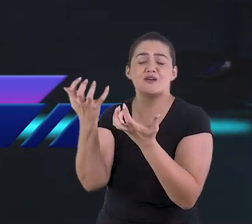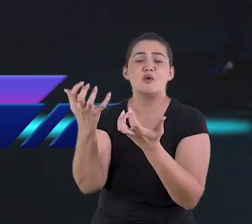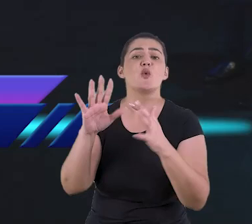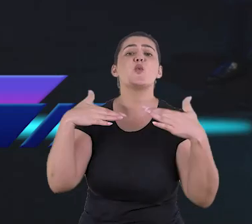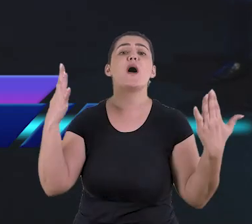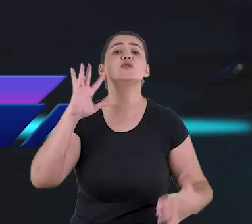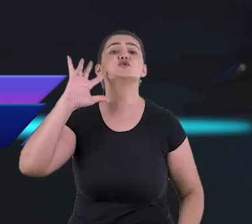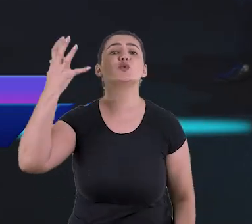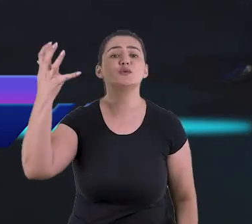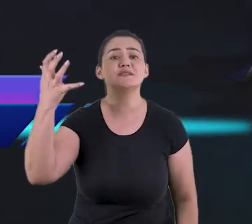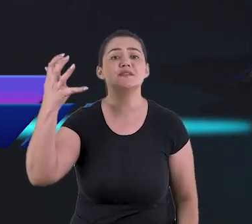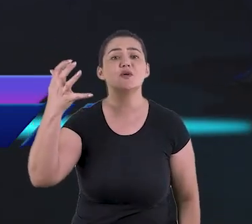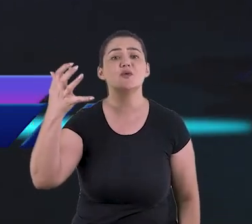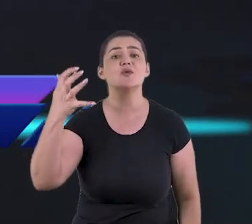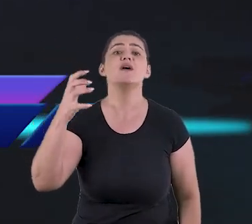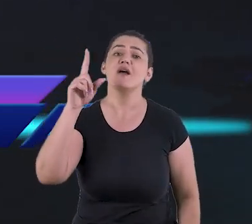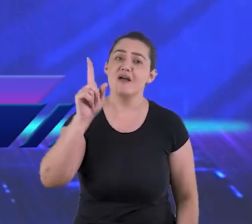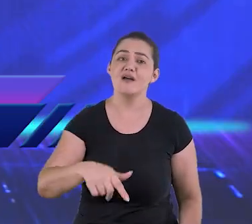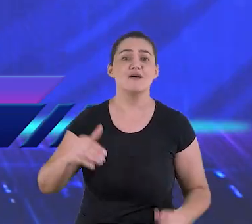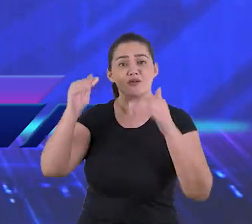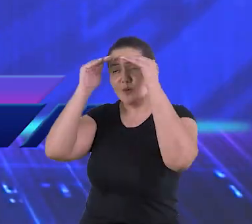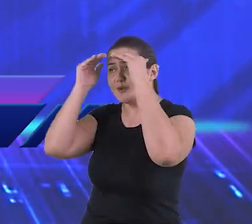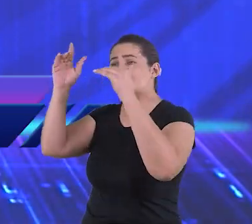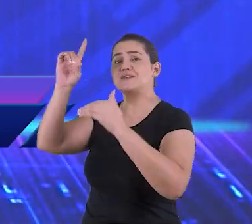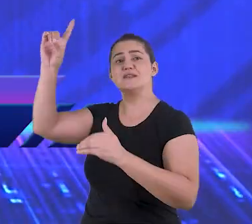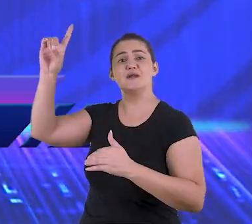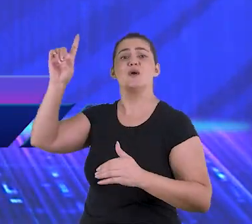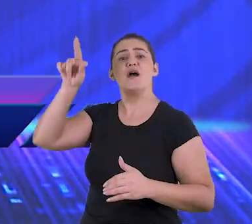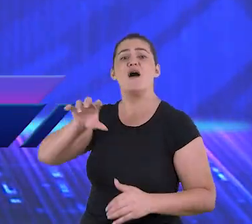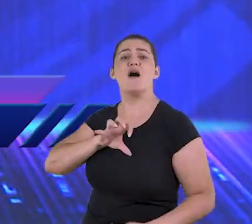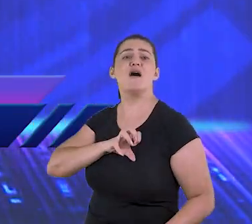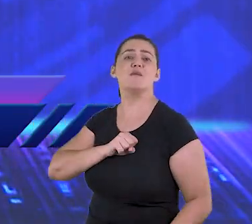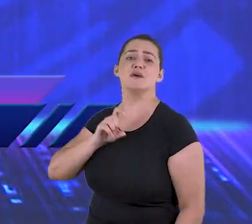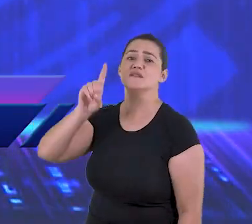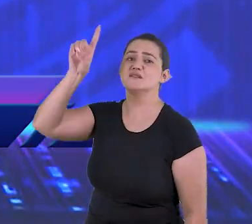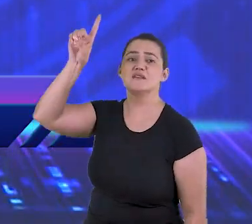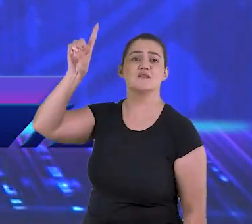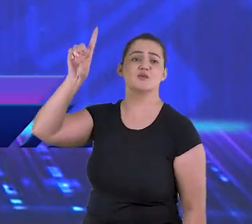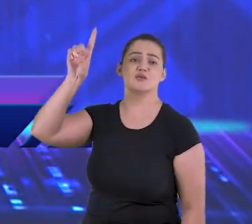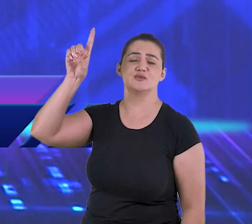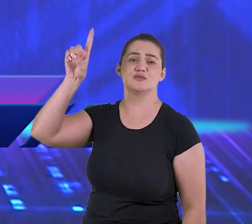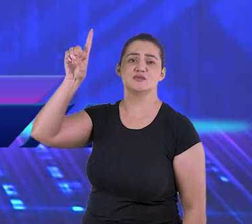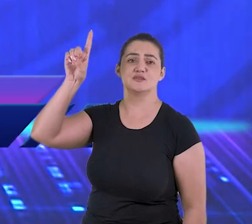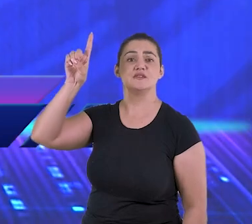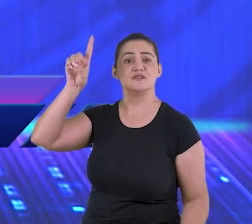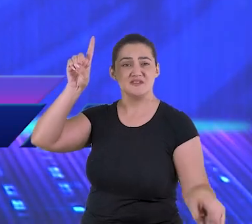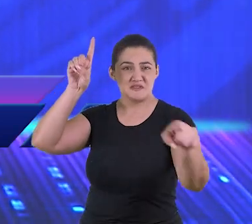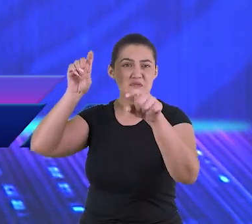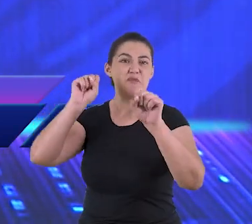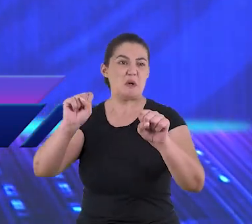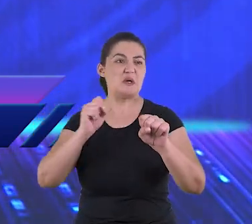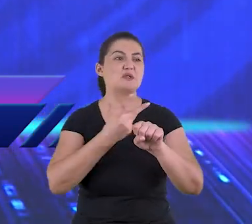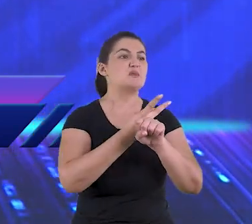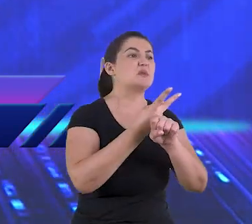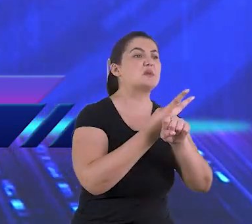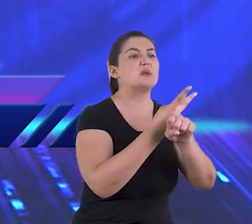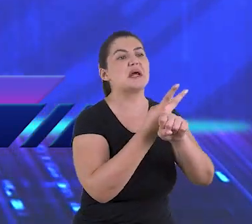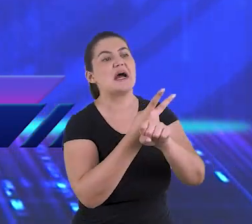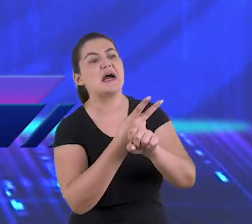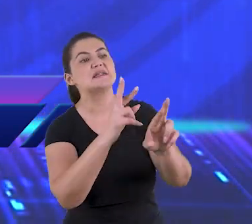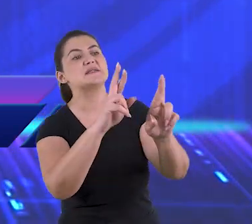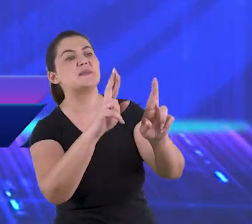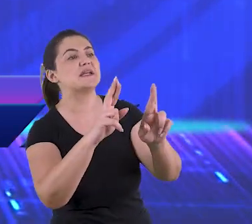outra solução, não há uma outra alternativa, senão a consagração da vida àquele que não falha. Você